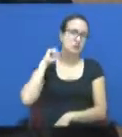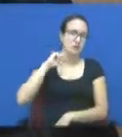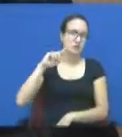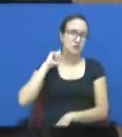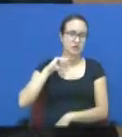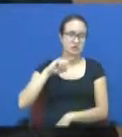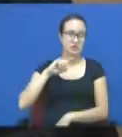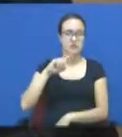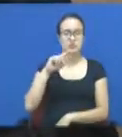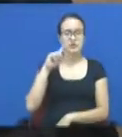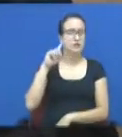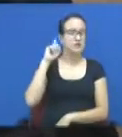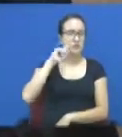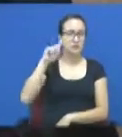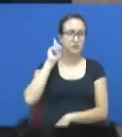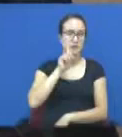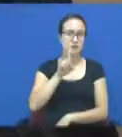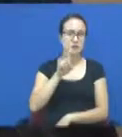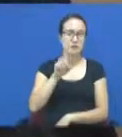vereador. Né?